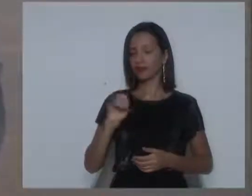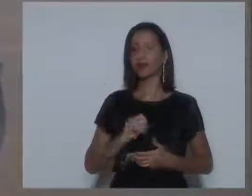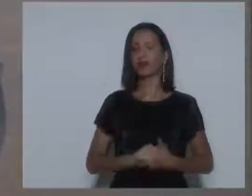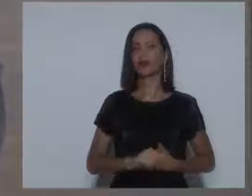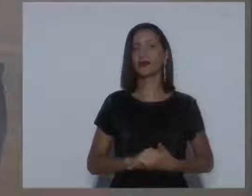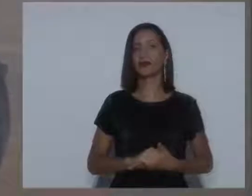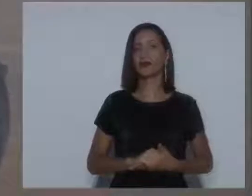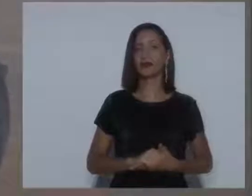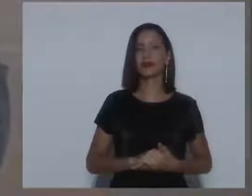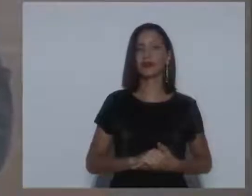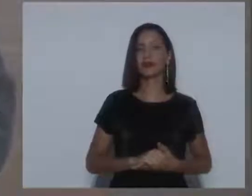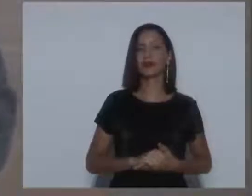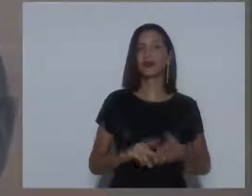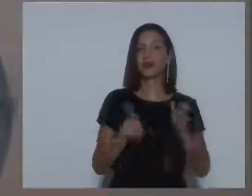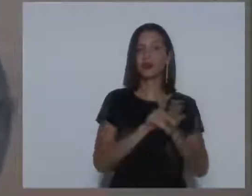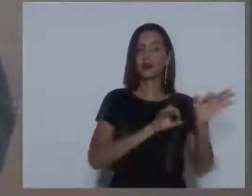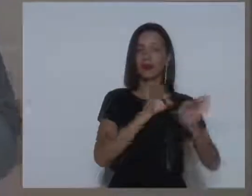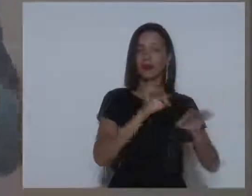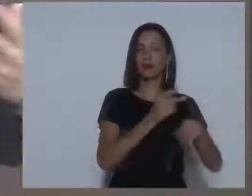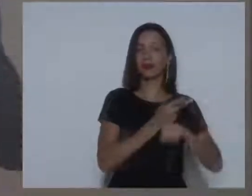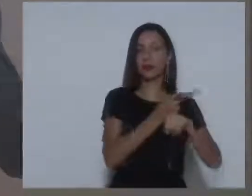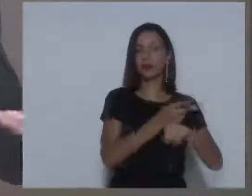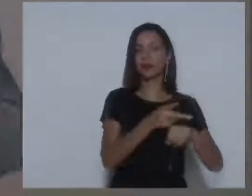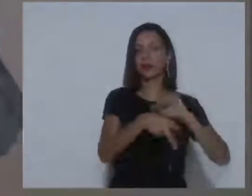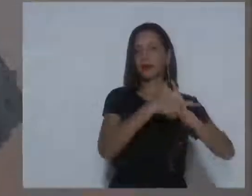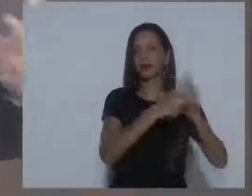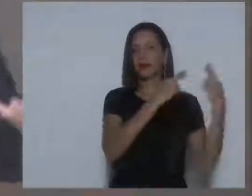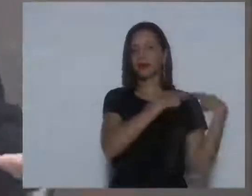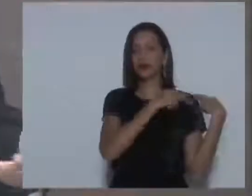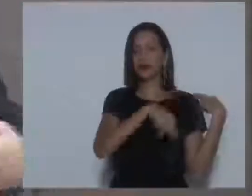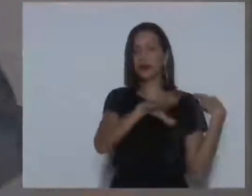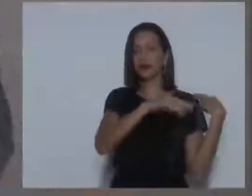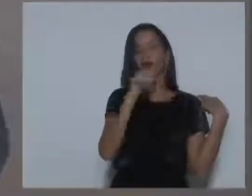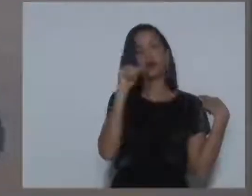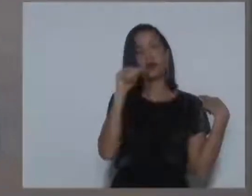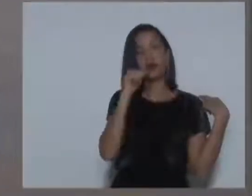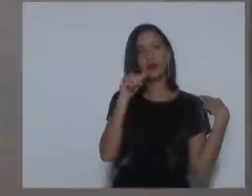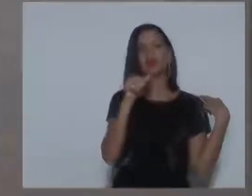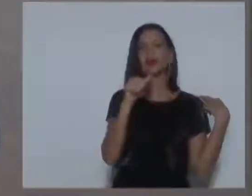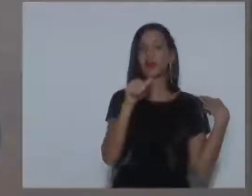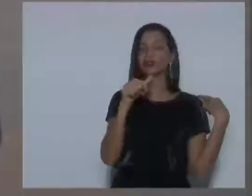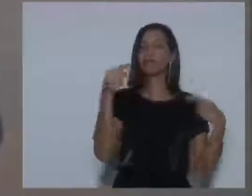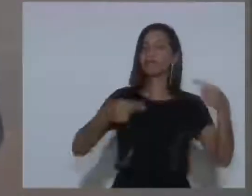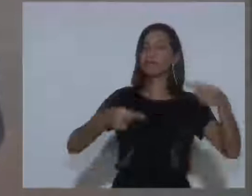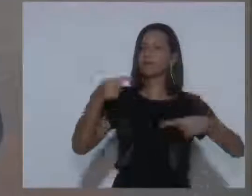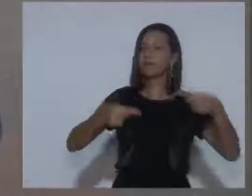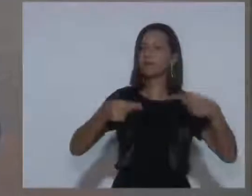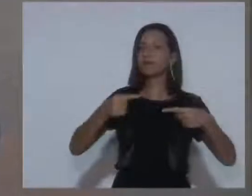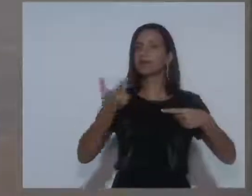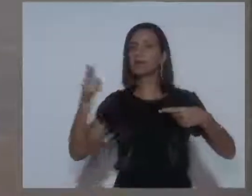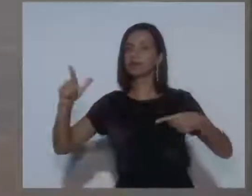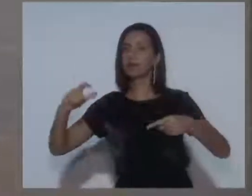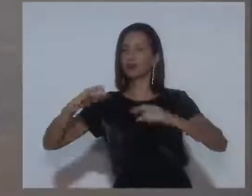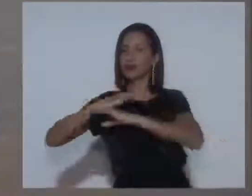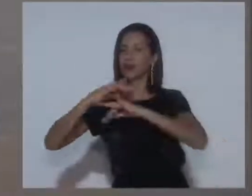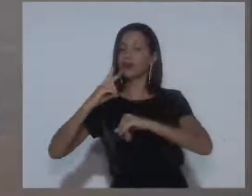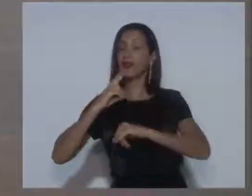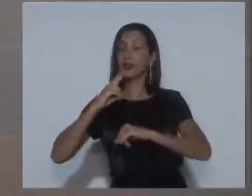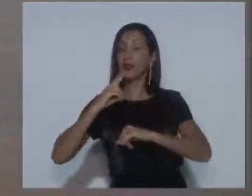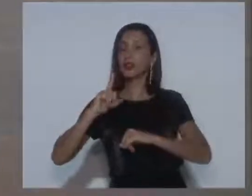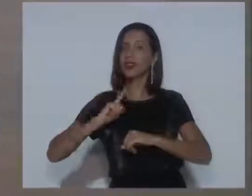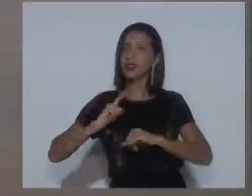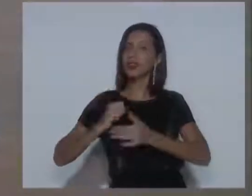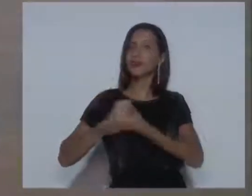Mulher, enquanto um projeto guarda-chuva para debater outras questões da cidade que